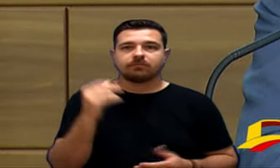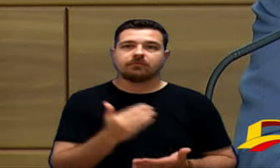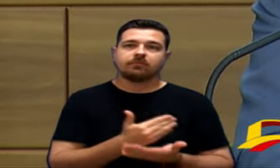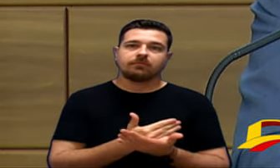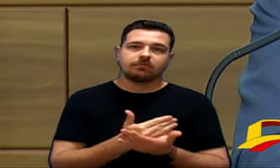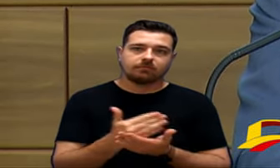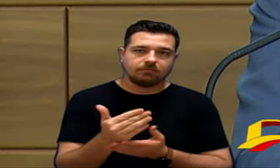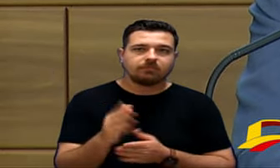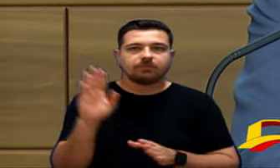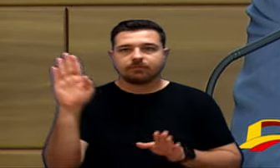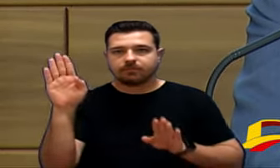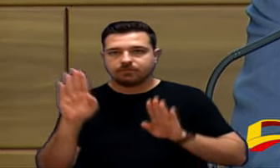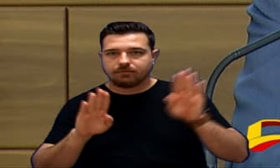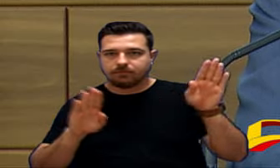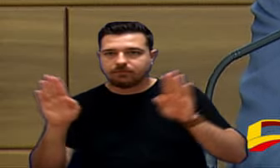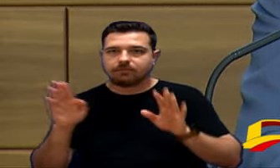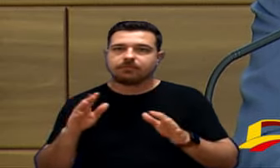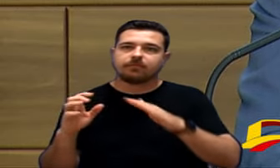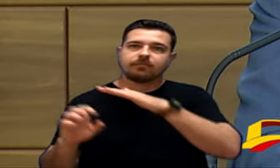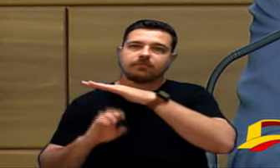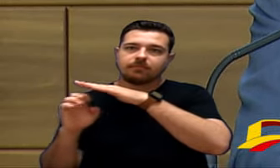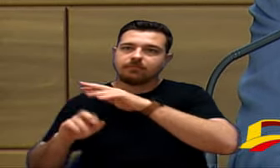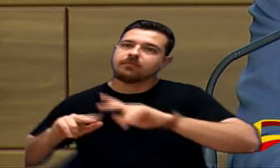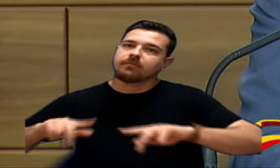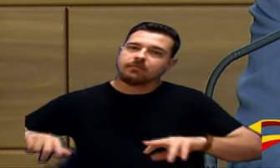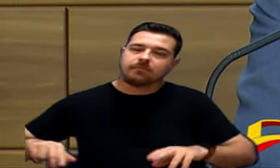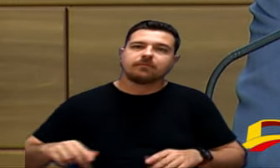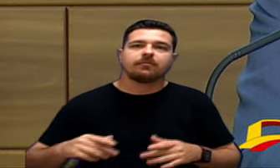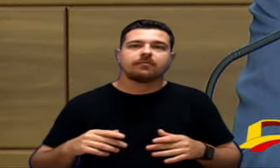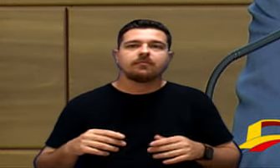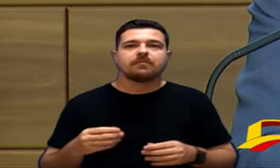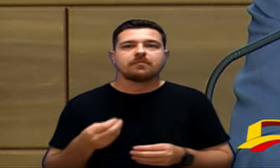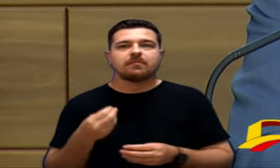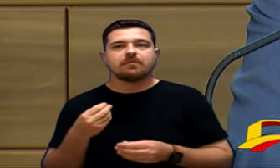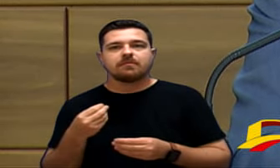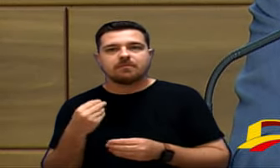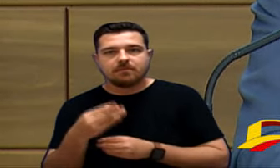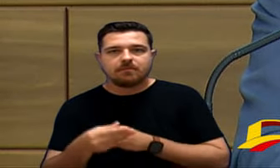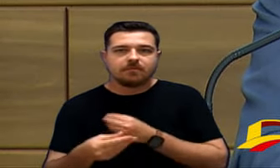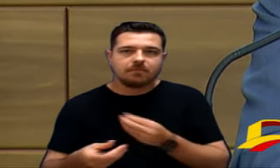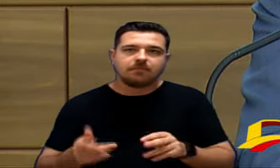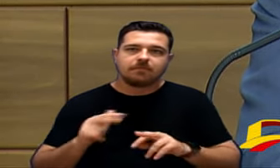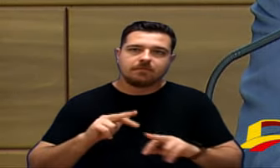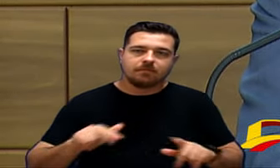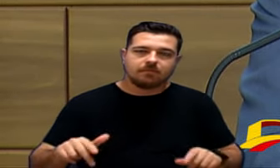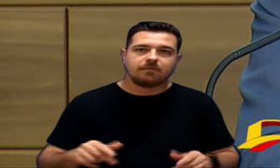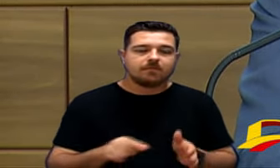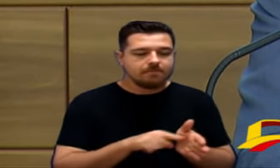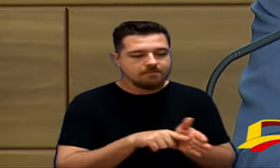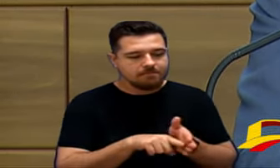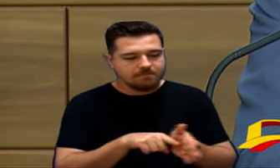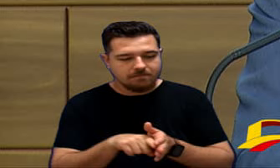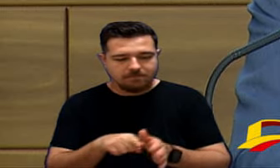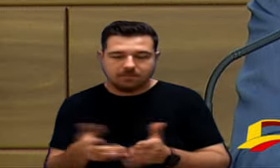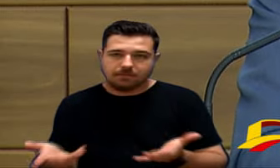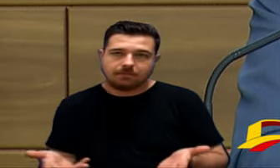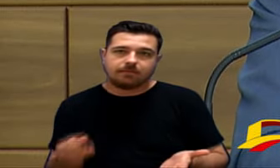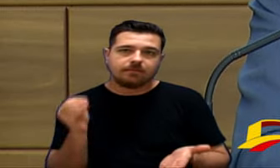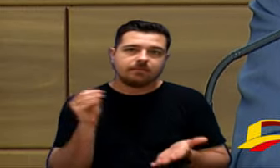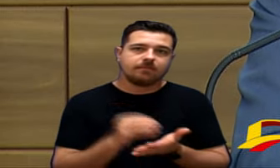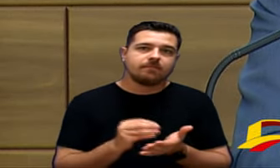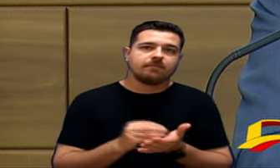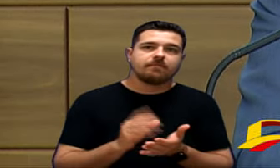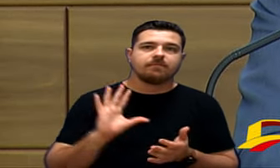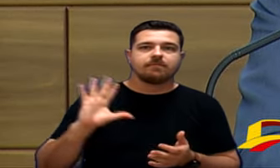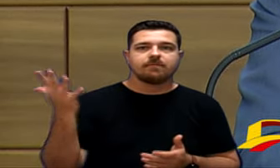licitação as empresas vem dão lances oferecem né é feito toda uma análise disso daí mas nada escapa que pontualmente